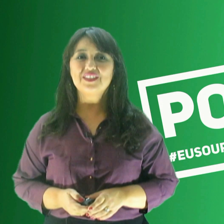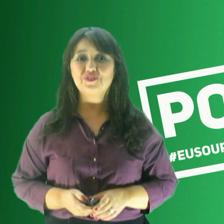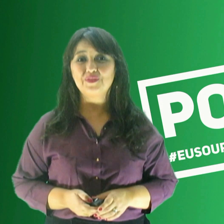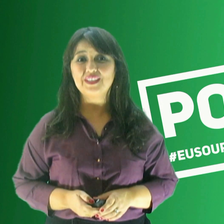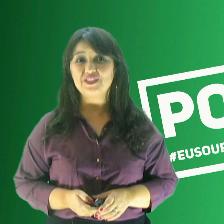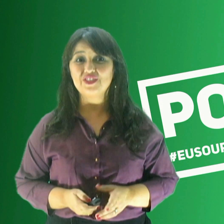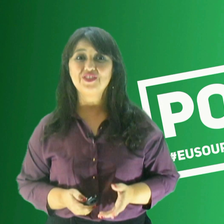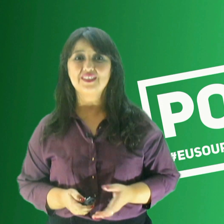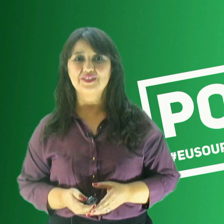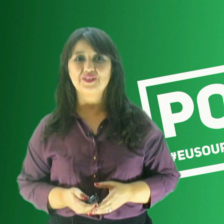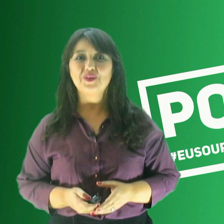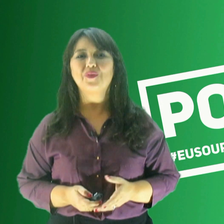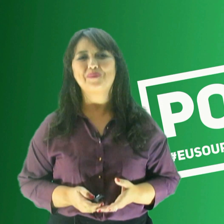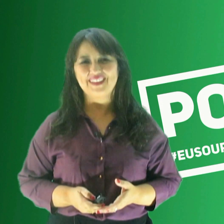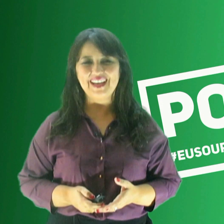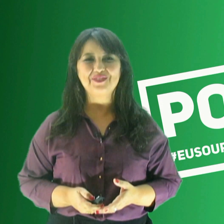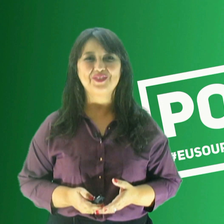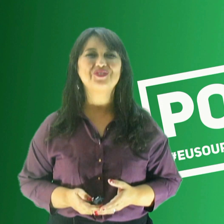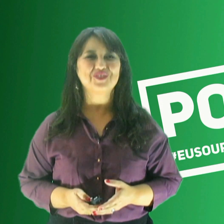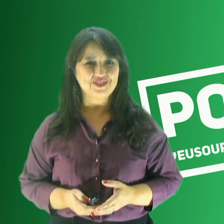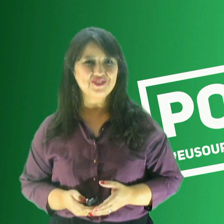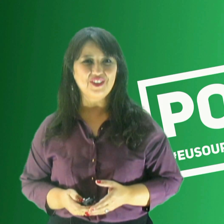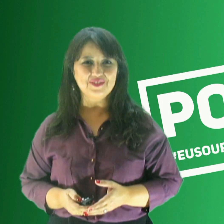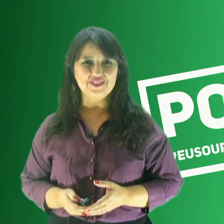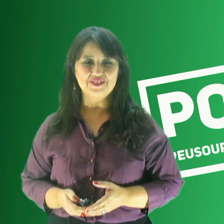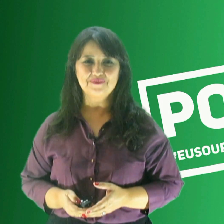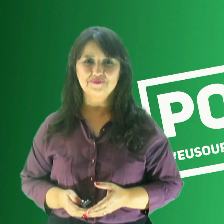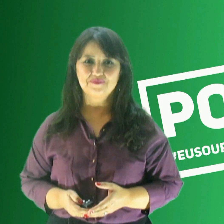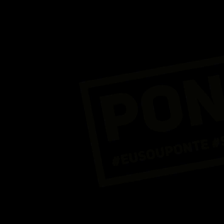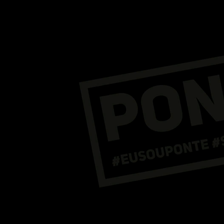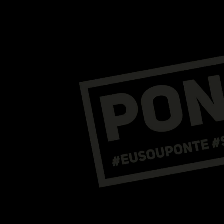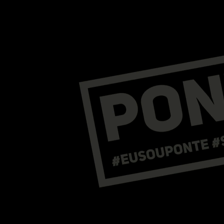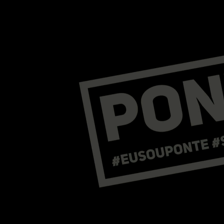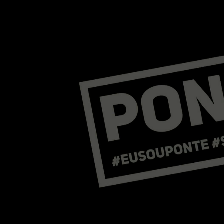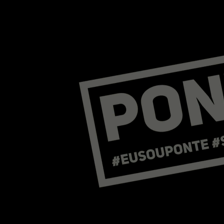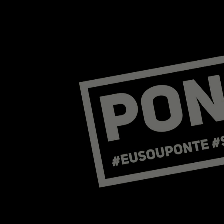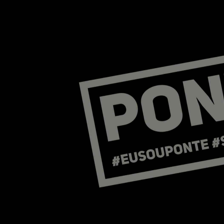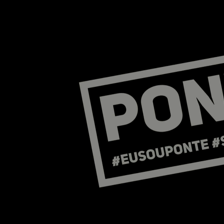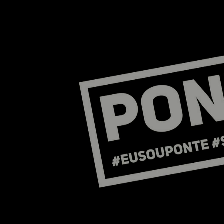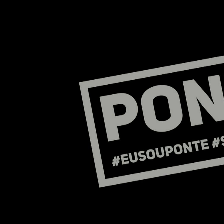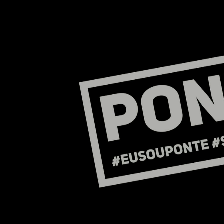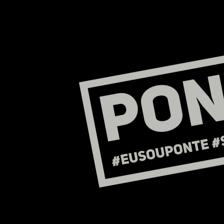O Arena de Fevereiro está chegando. Com a palavra, os nossos jovens.